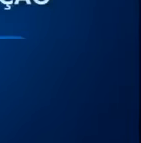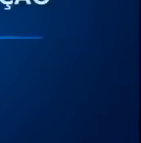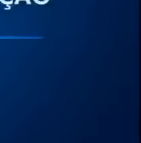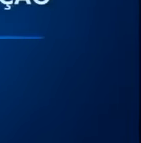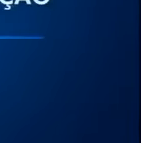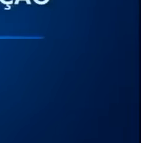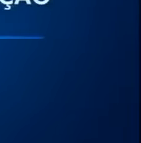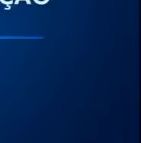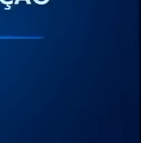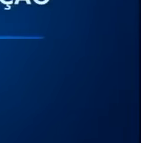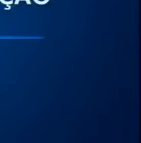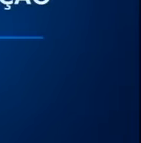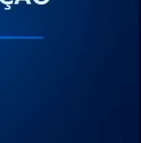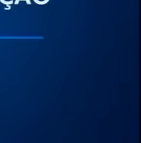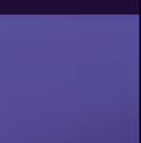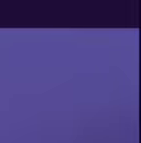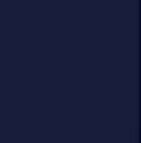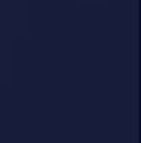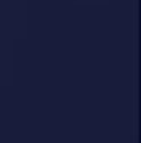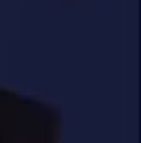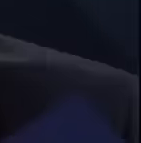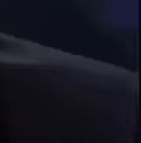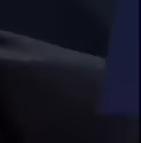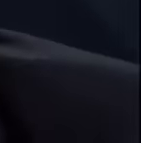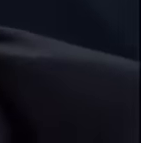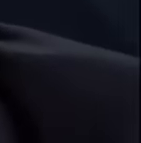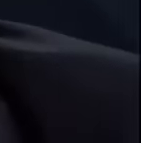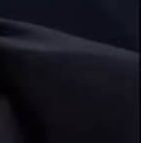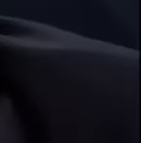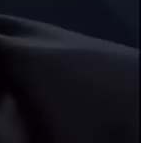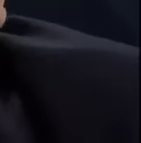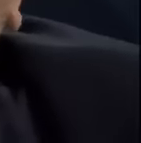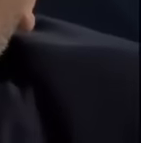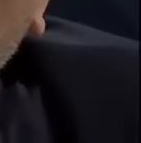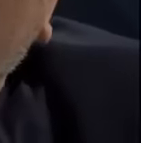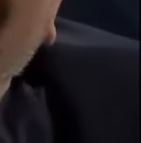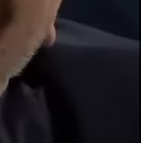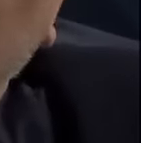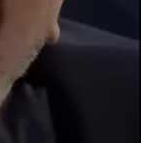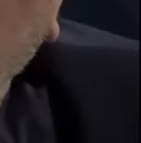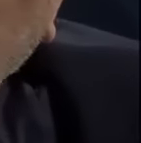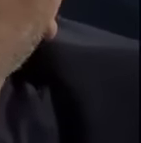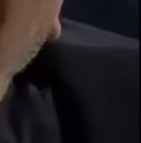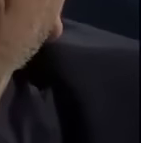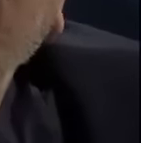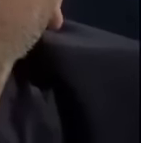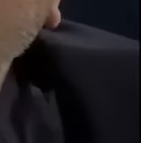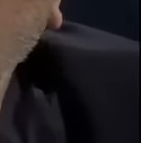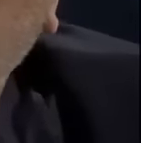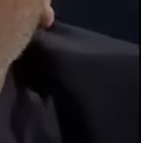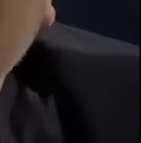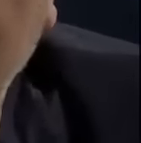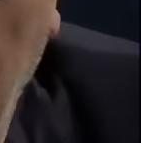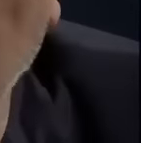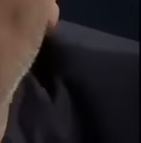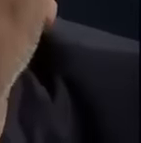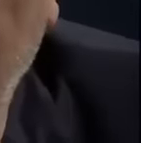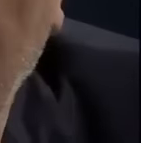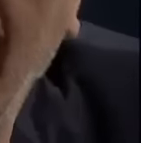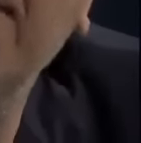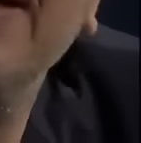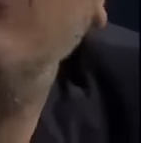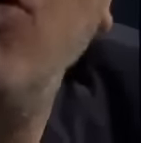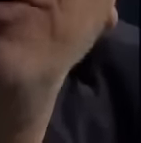diferença. Você precisa conhecer a FIA. O Carlos Drummond de Andrade fala de uma flor que nasceu na rua e furou o